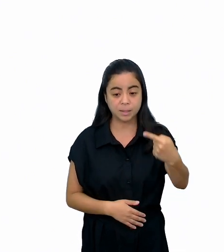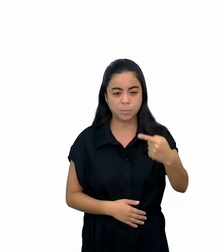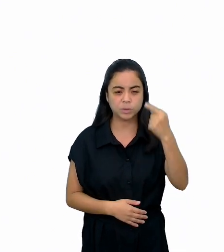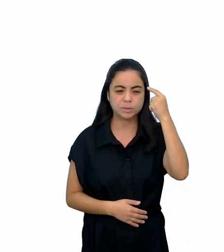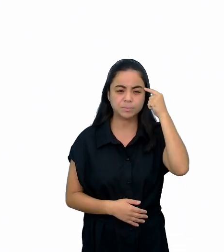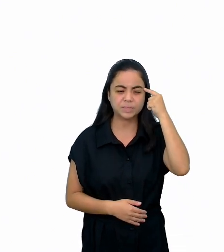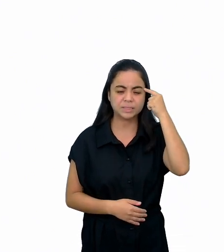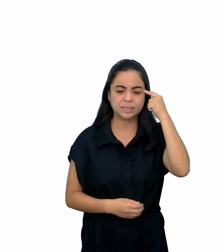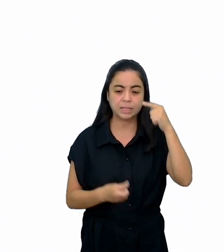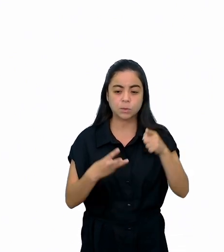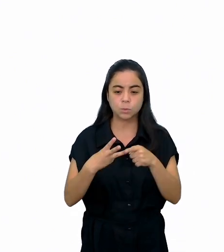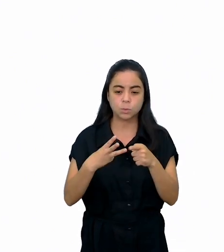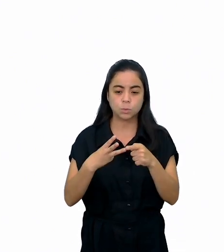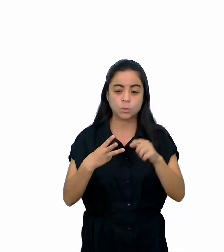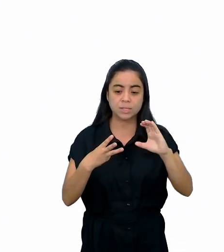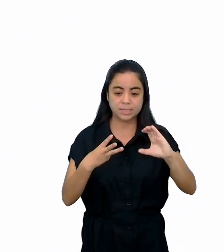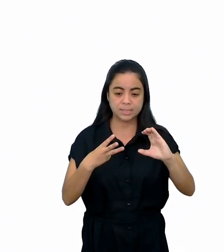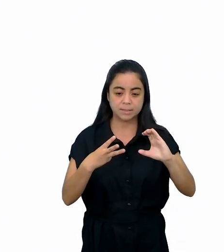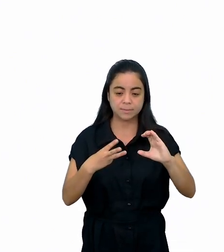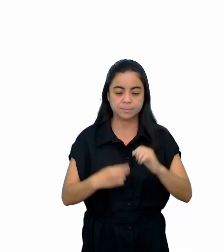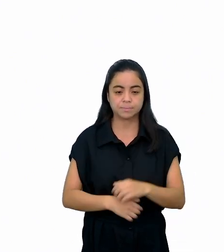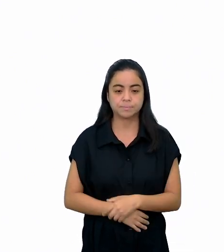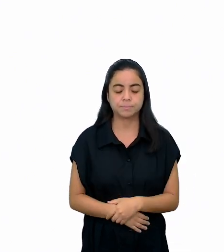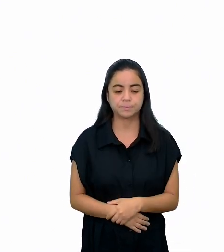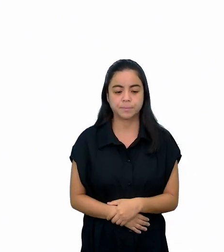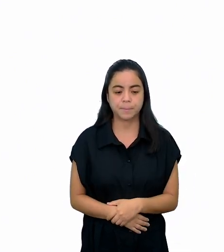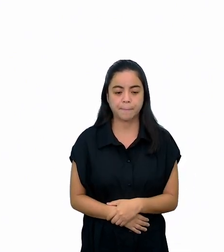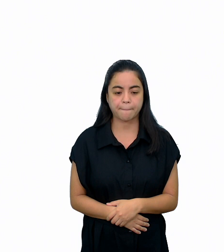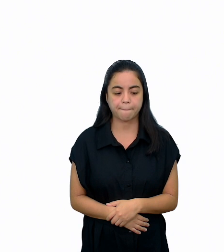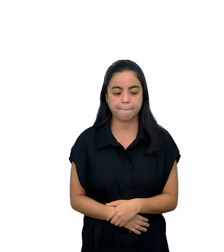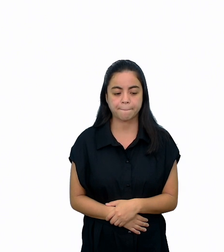item C, né?